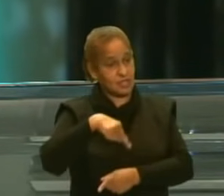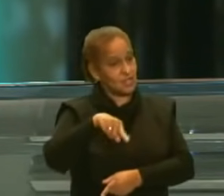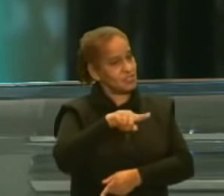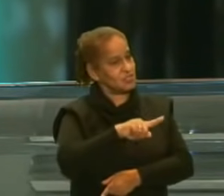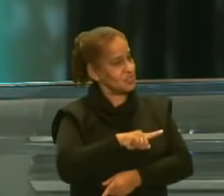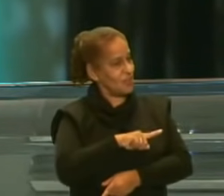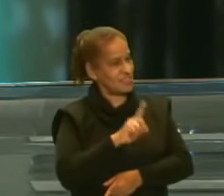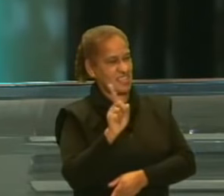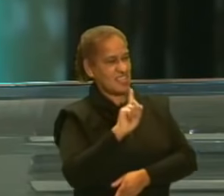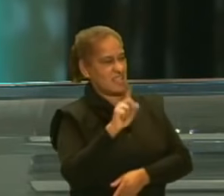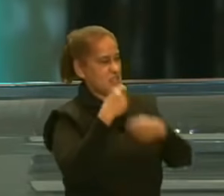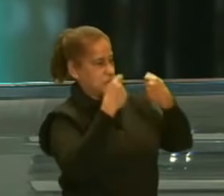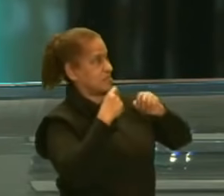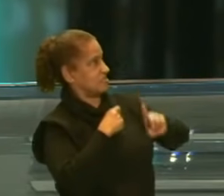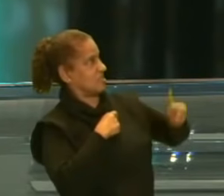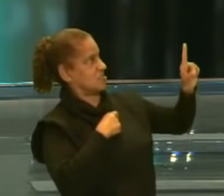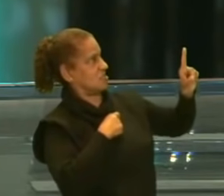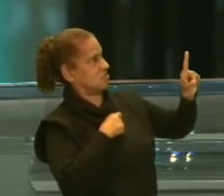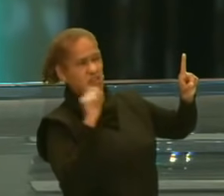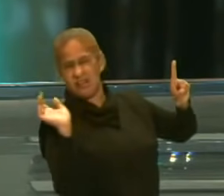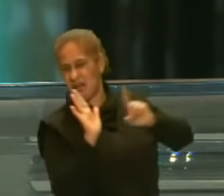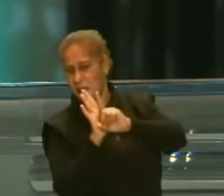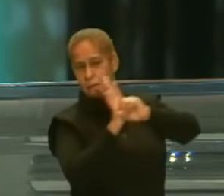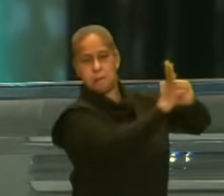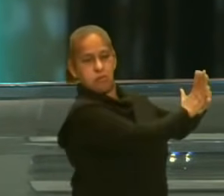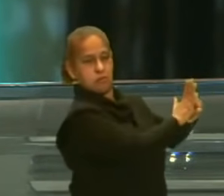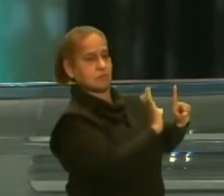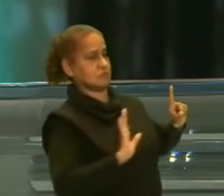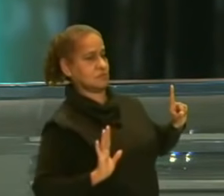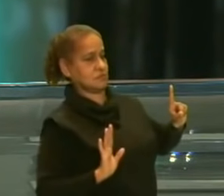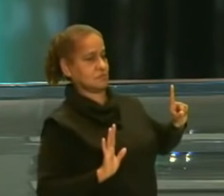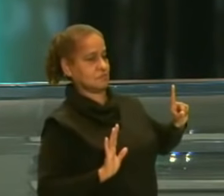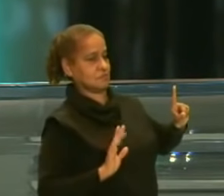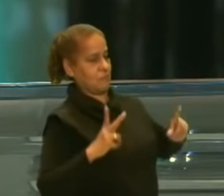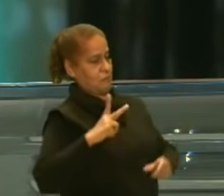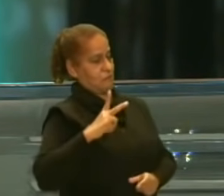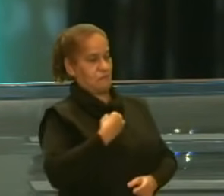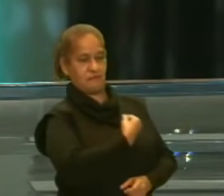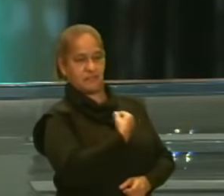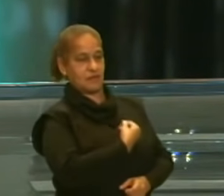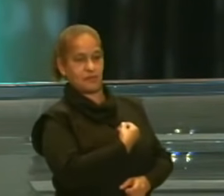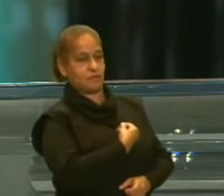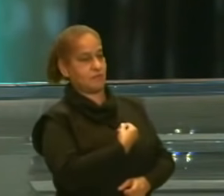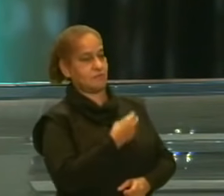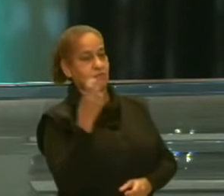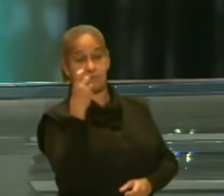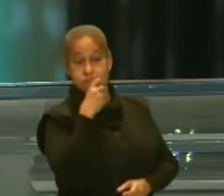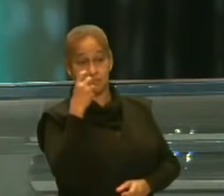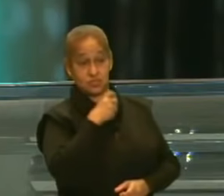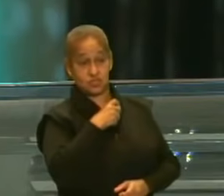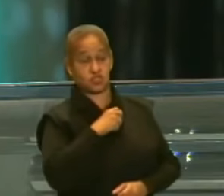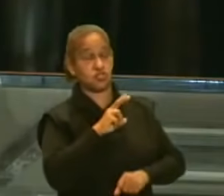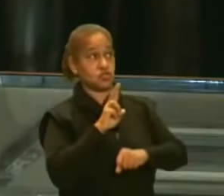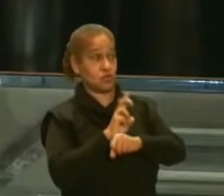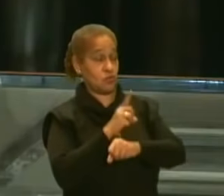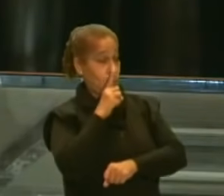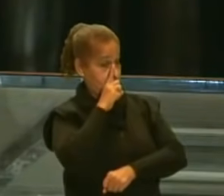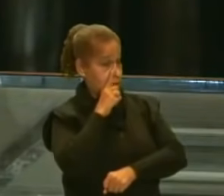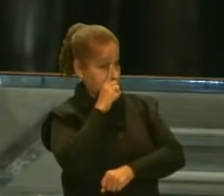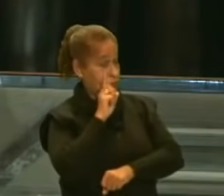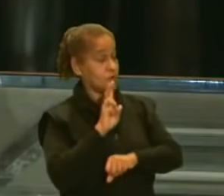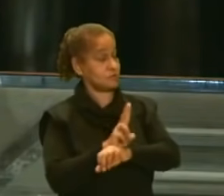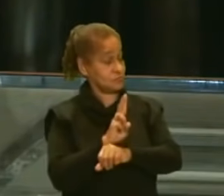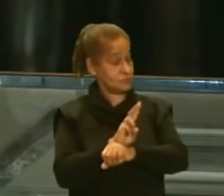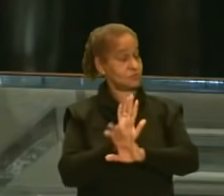do Senhor, da gente tentar viver do jeito da gente, quando na verdade o que a palavra de Deus está